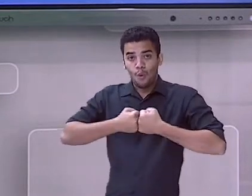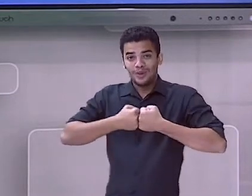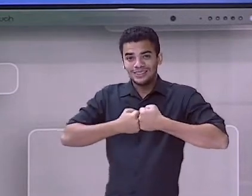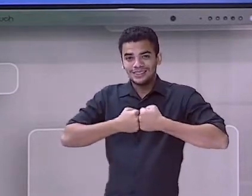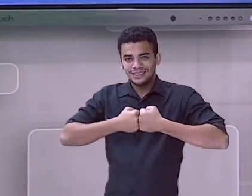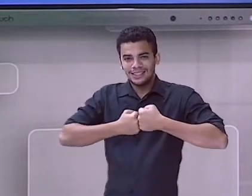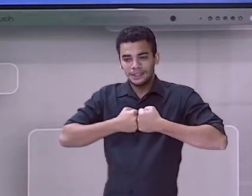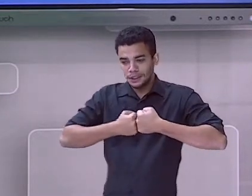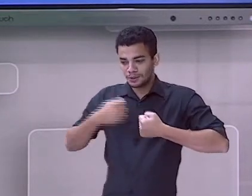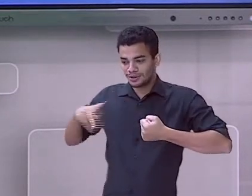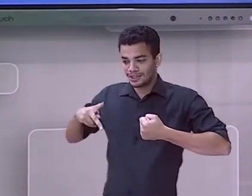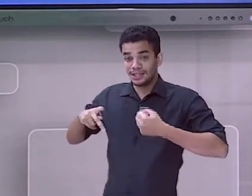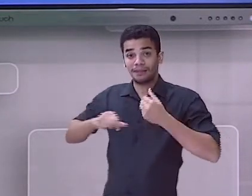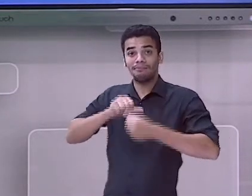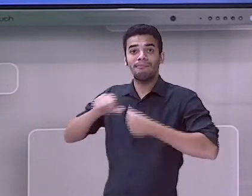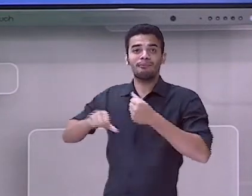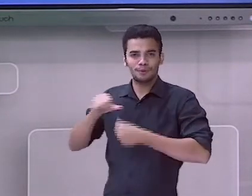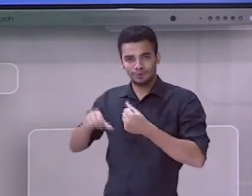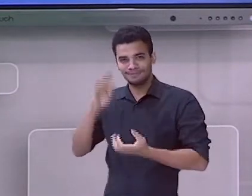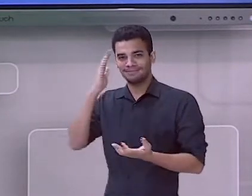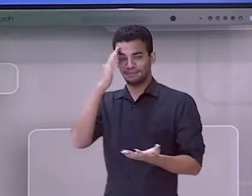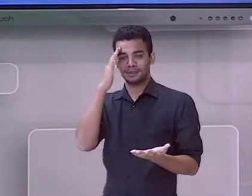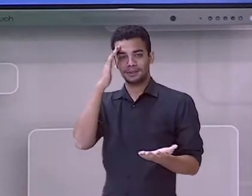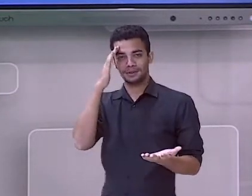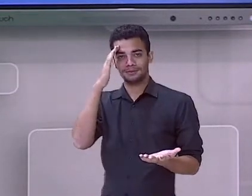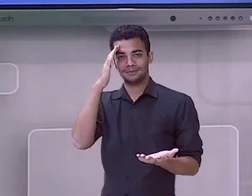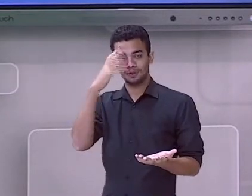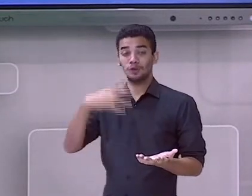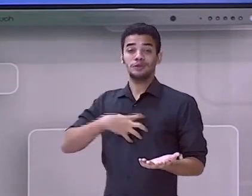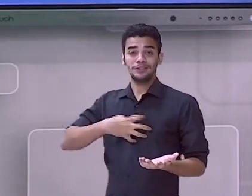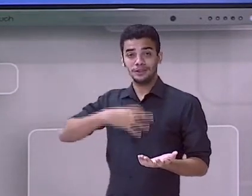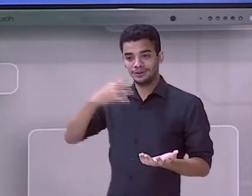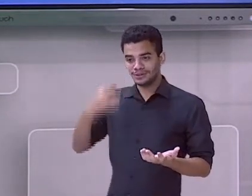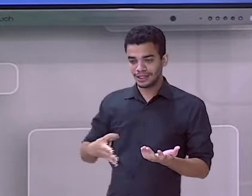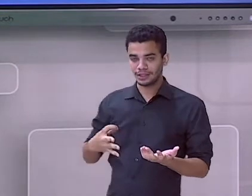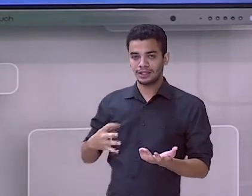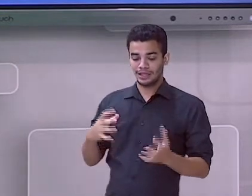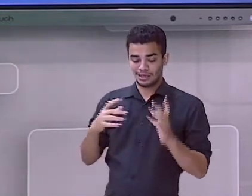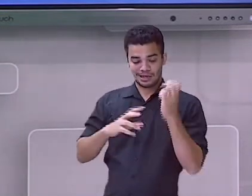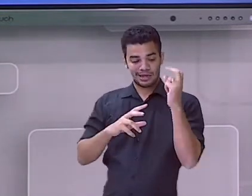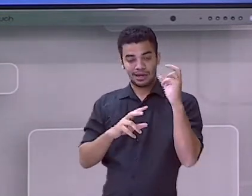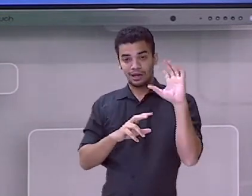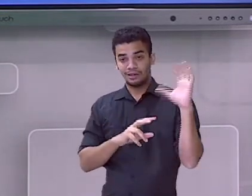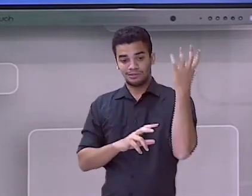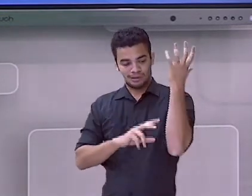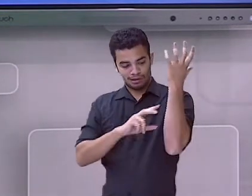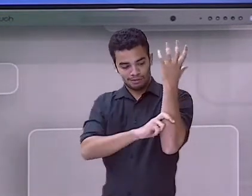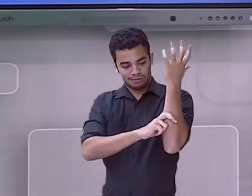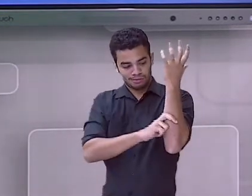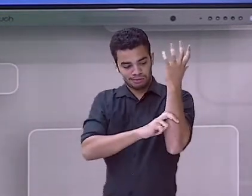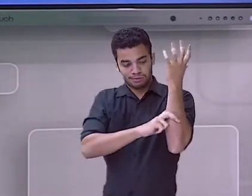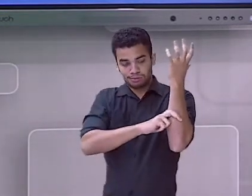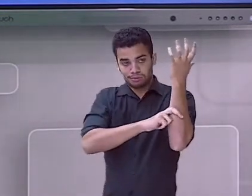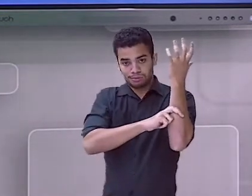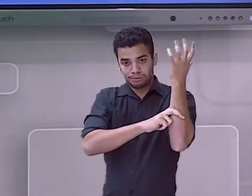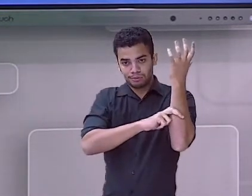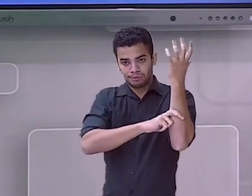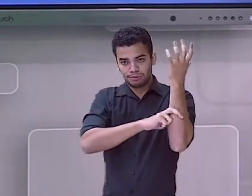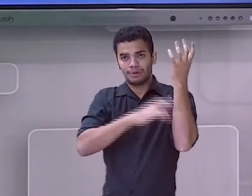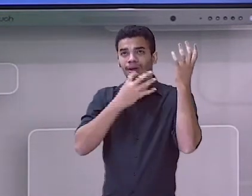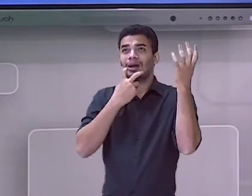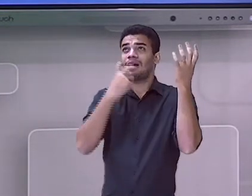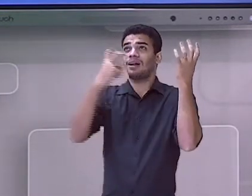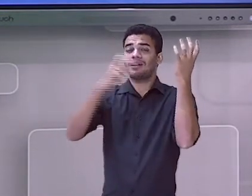morreu, ok? Não fale mais errado. Então, a cigarra, ela não canta até estourar e morrer.